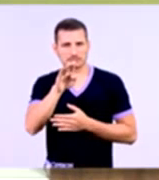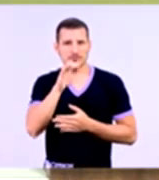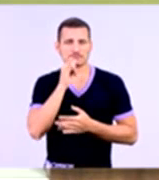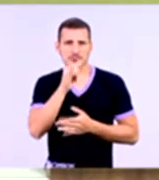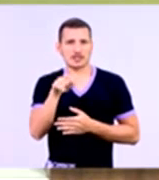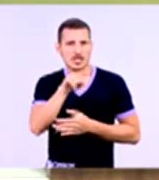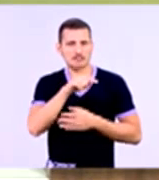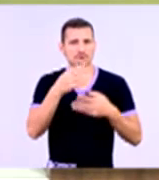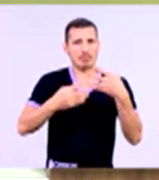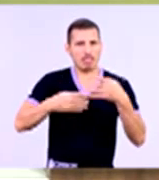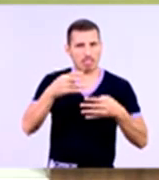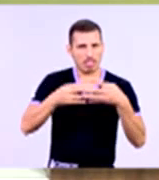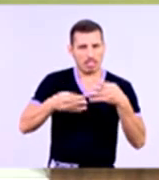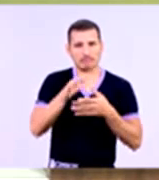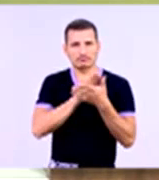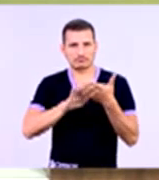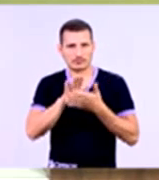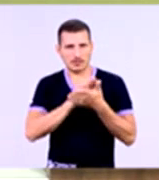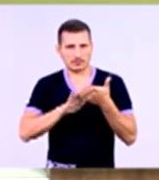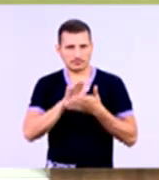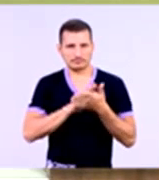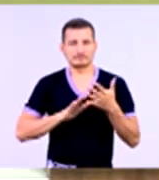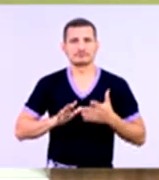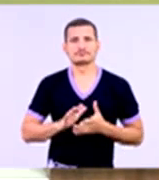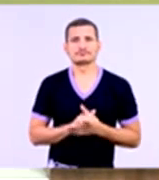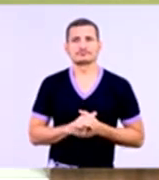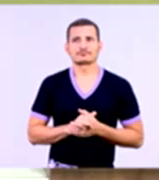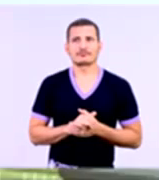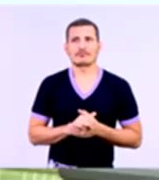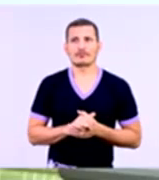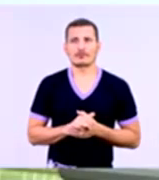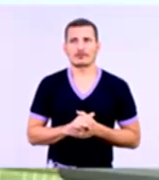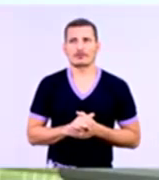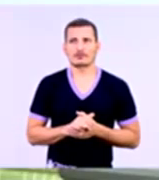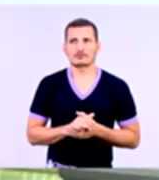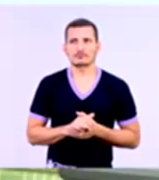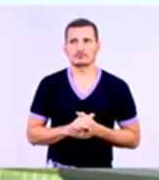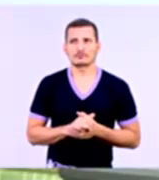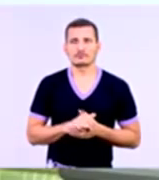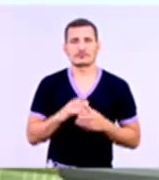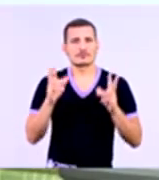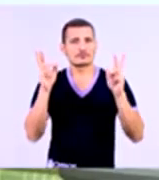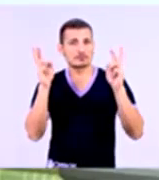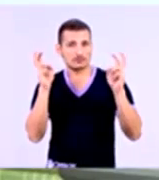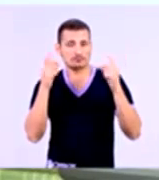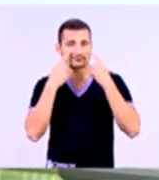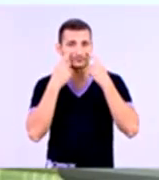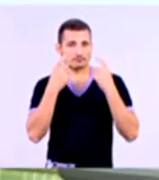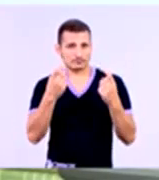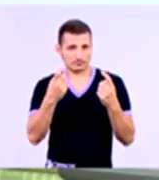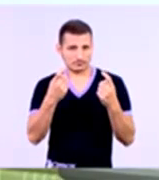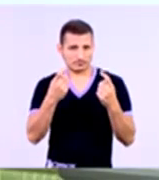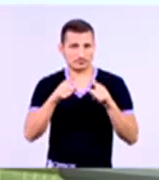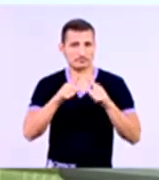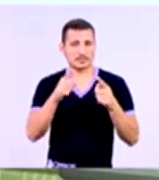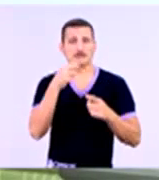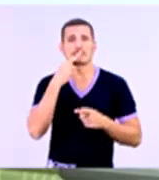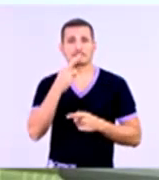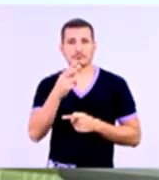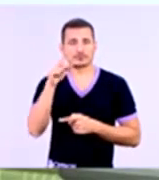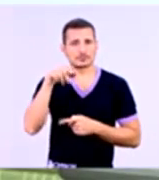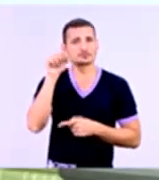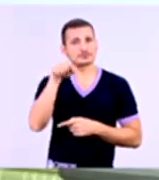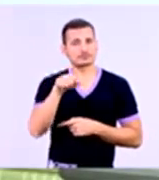interfiram entre si, né, entre um e outro? Olha, esse é um tema muito interessante, mas a resposta é sim. Vocês